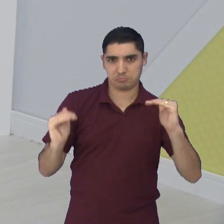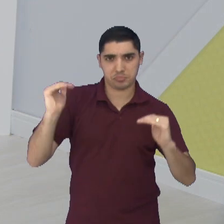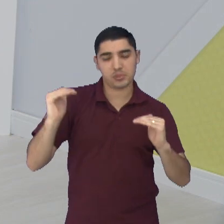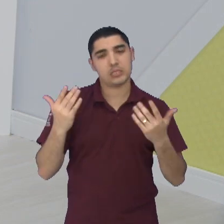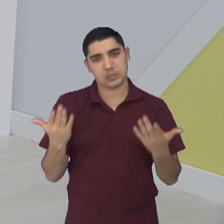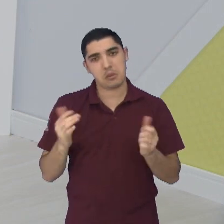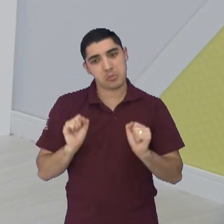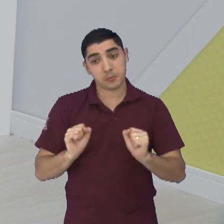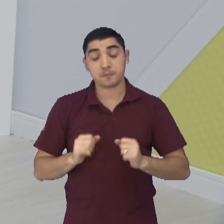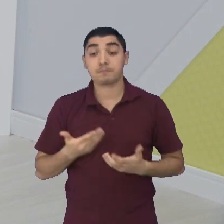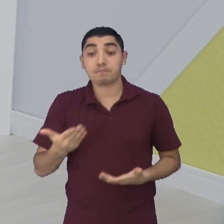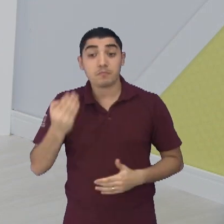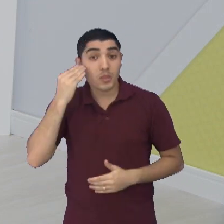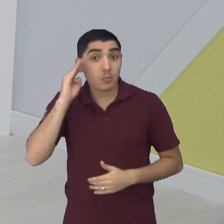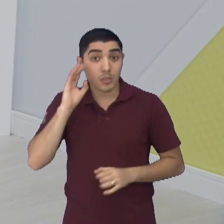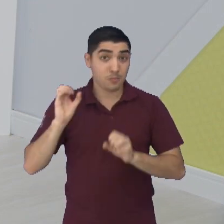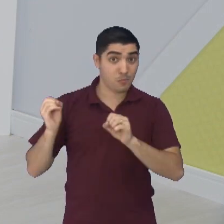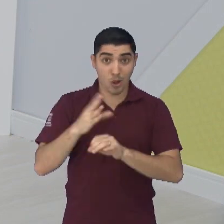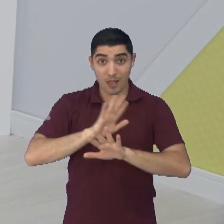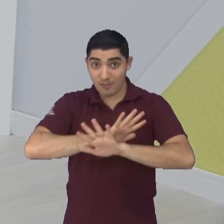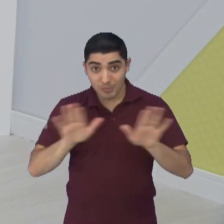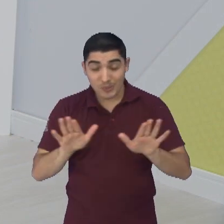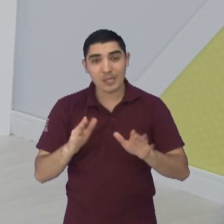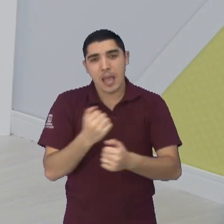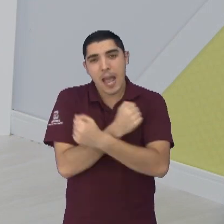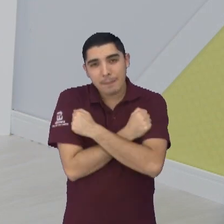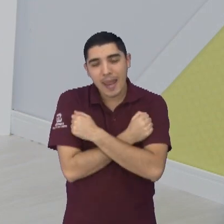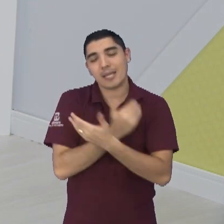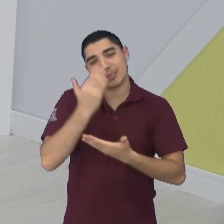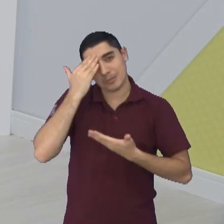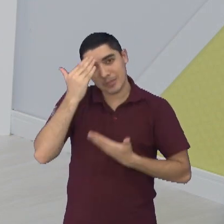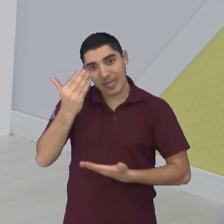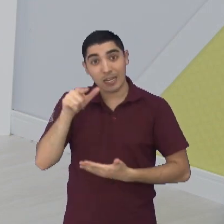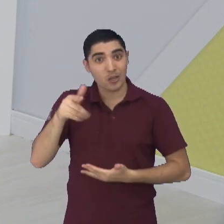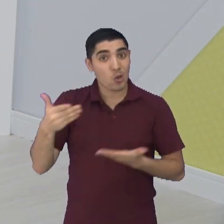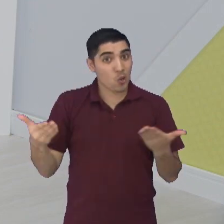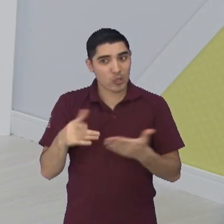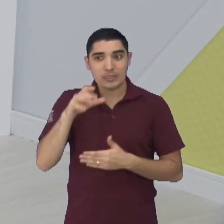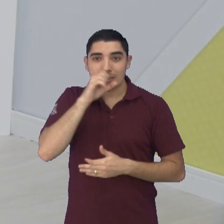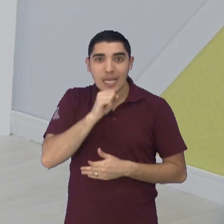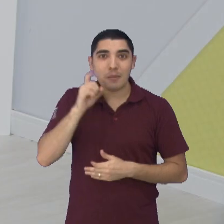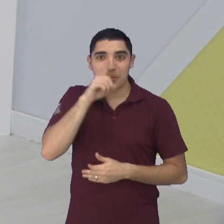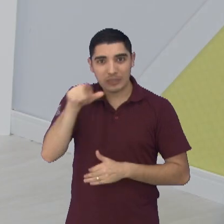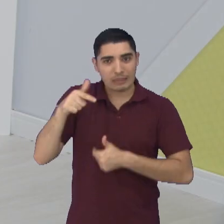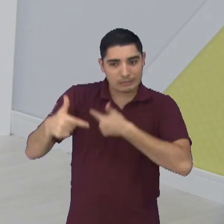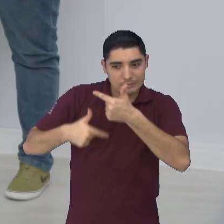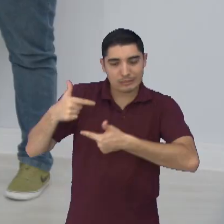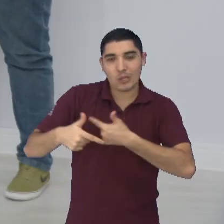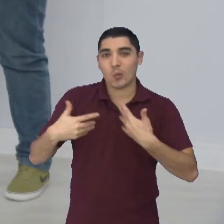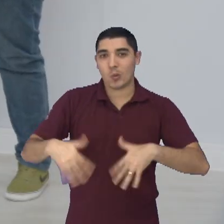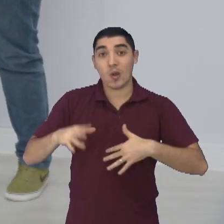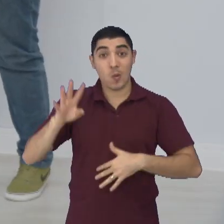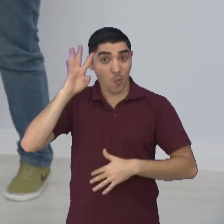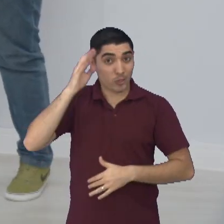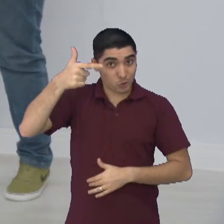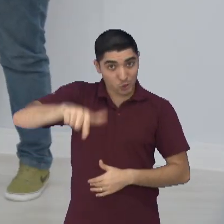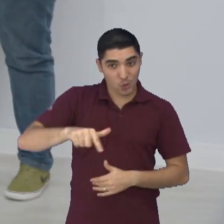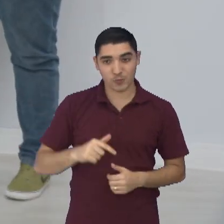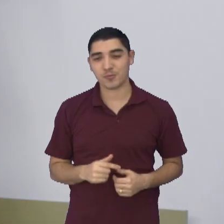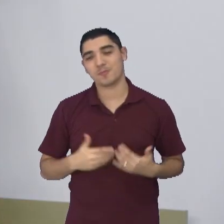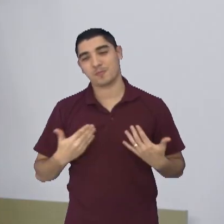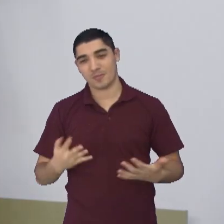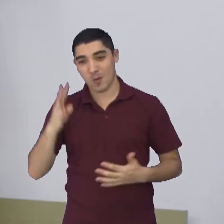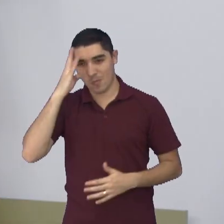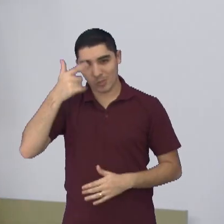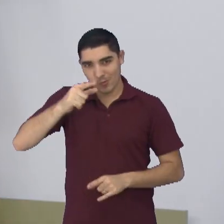resultado, tá certo? Brunão, vamos embora. Grande abraço para você, obrigado. Trabalhou bastante esse final de semana. Quarta-feira tem mais, Brunão. Quarta-feira tem mais.